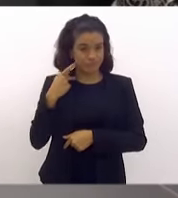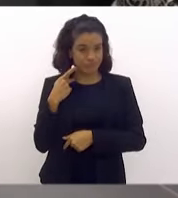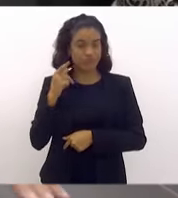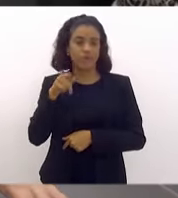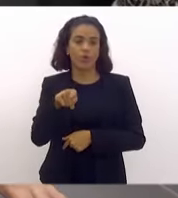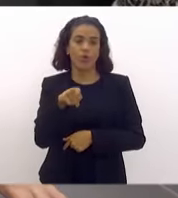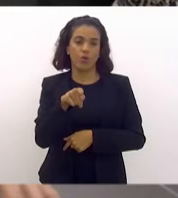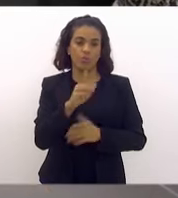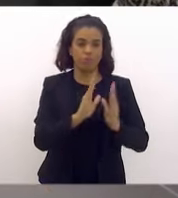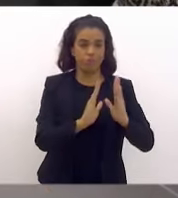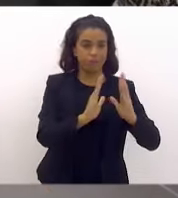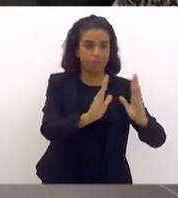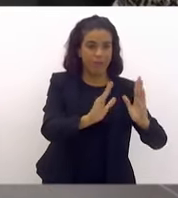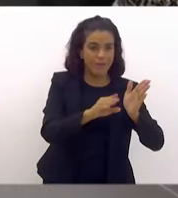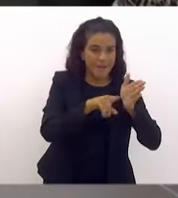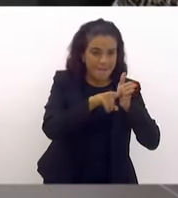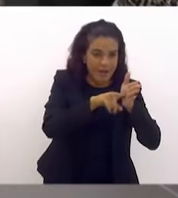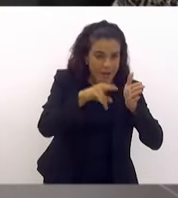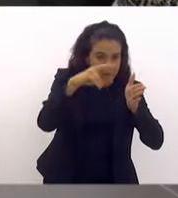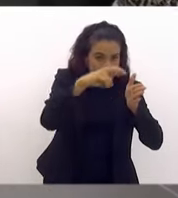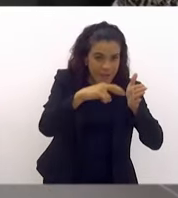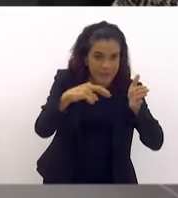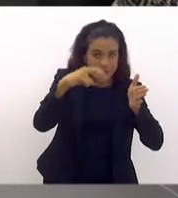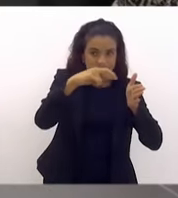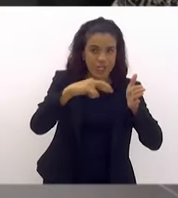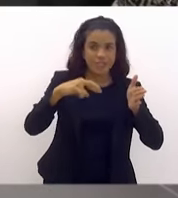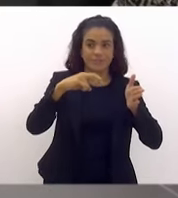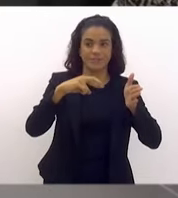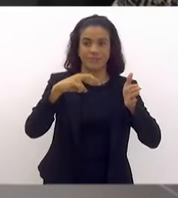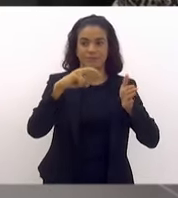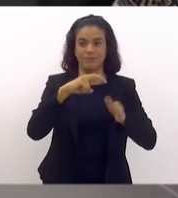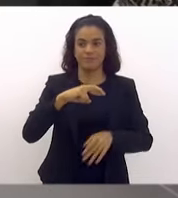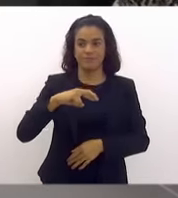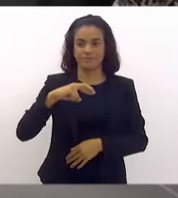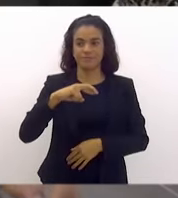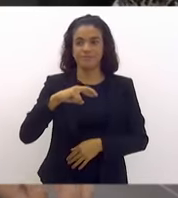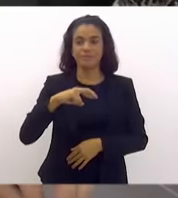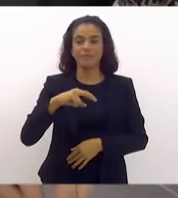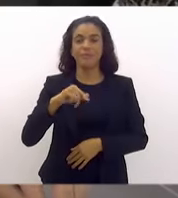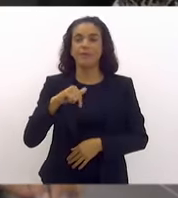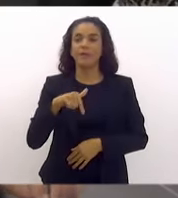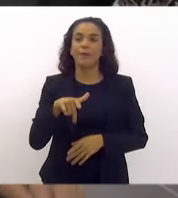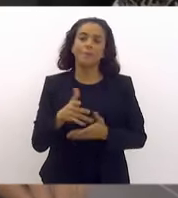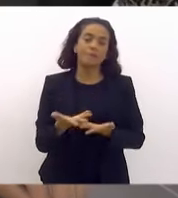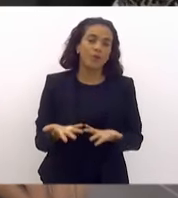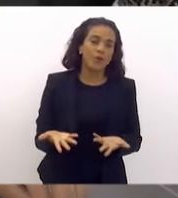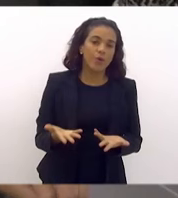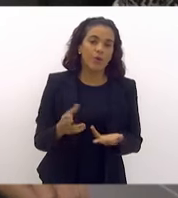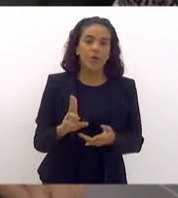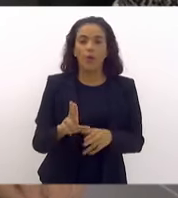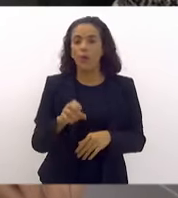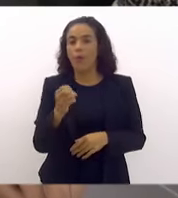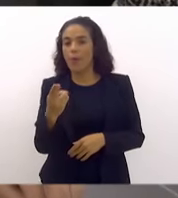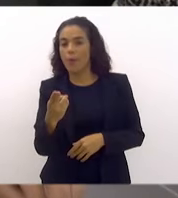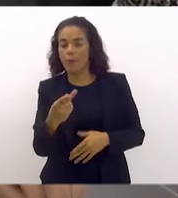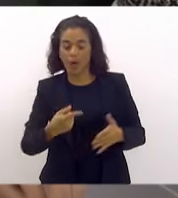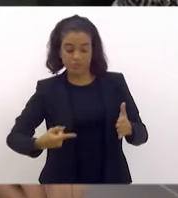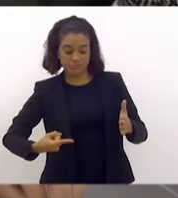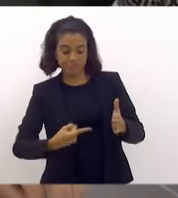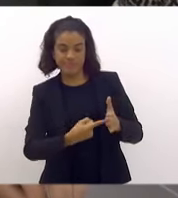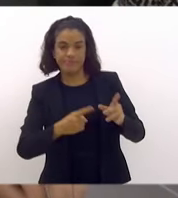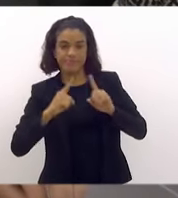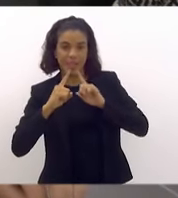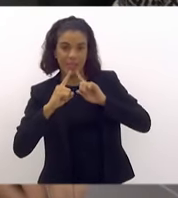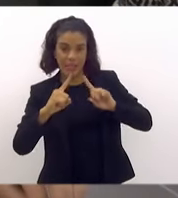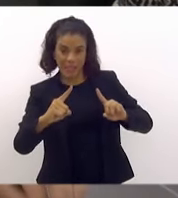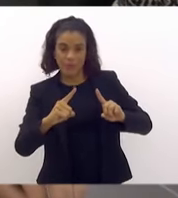no curso do inquérito policial de uma investigação em termos Gerais ela deságua ou numa denúncia